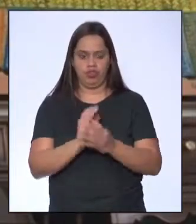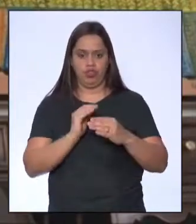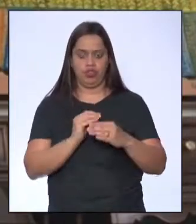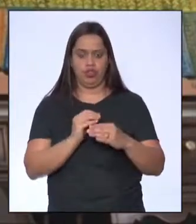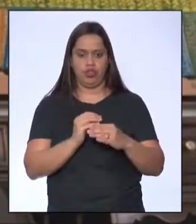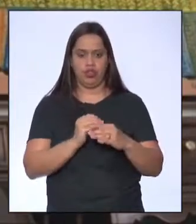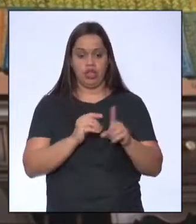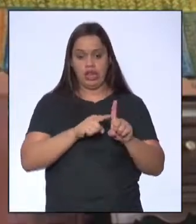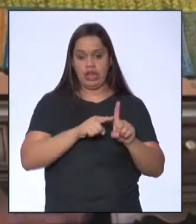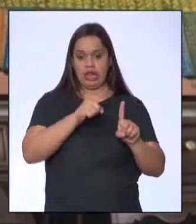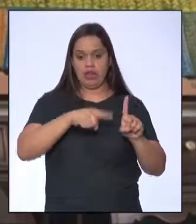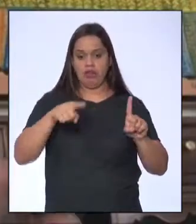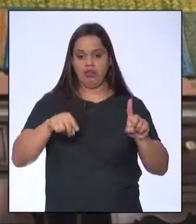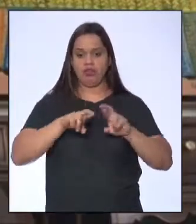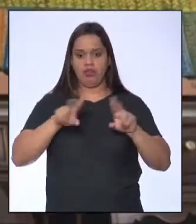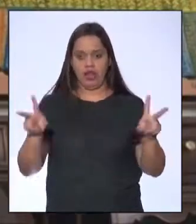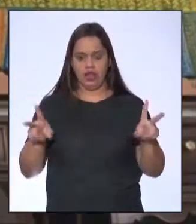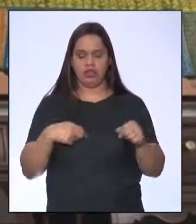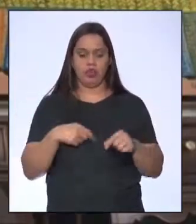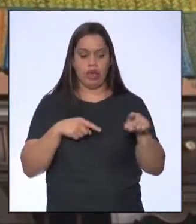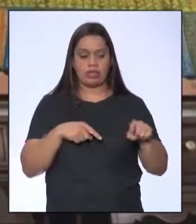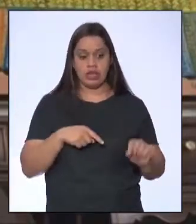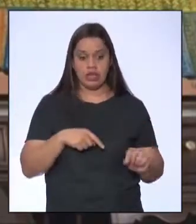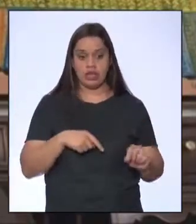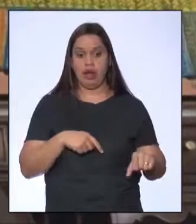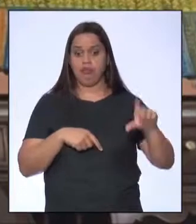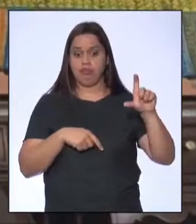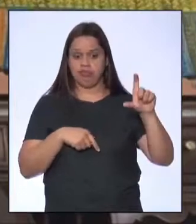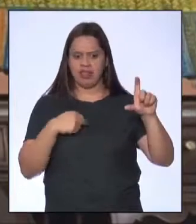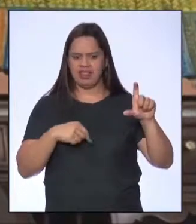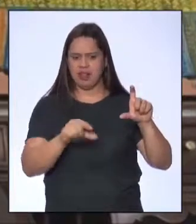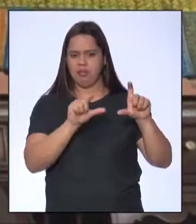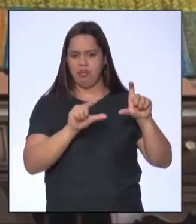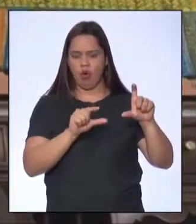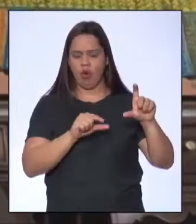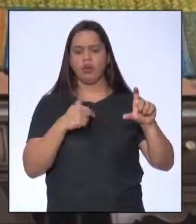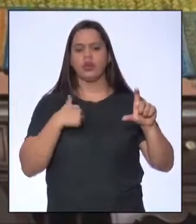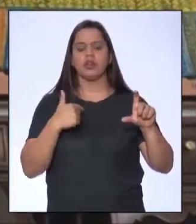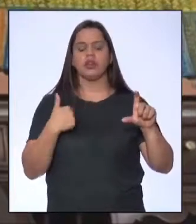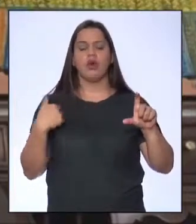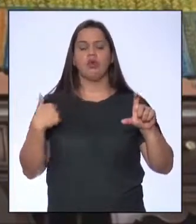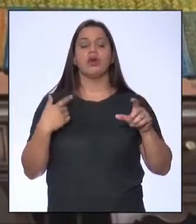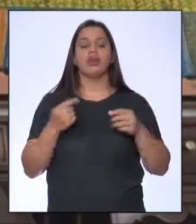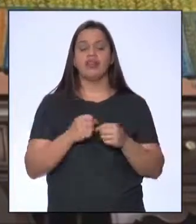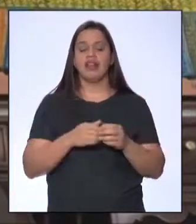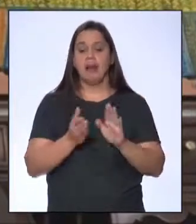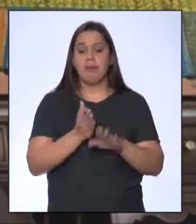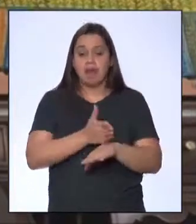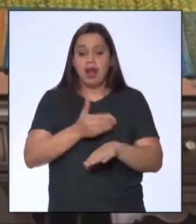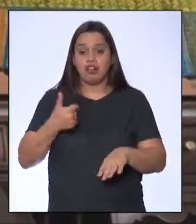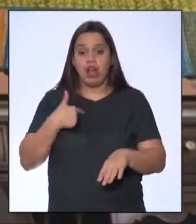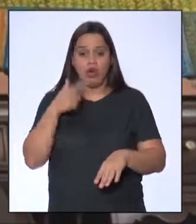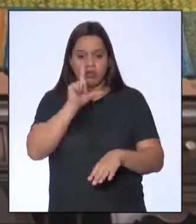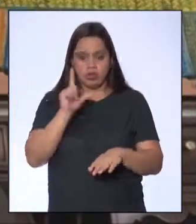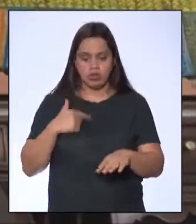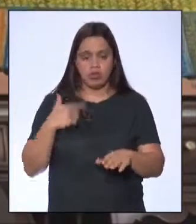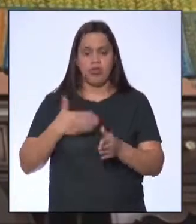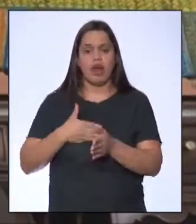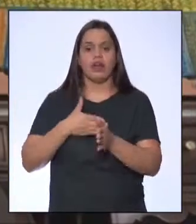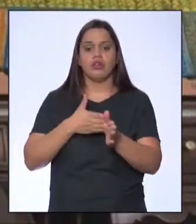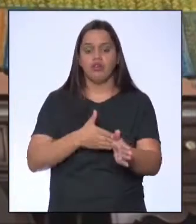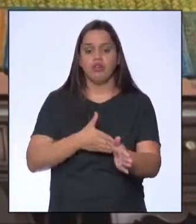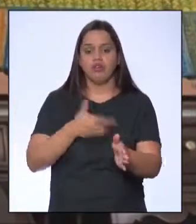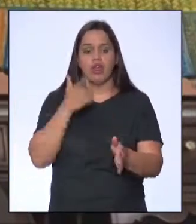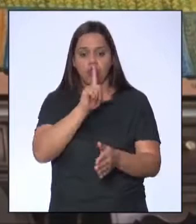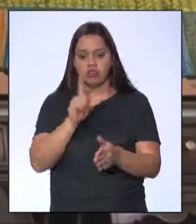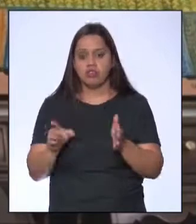quem está adiantado pode ir adiantando, quem está atrasado chega lá, quem está defasado chega lá. Nós acabamos não querendo